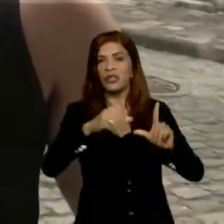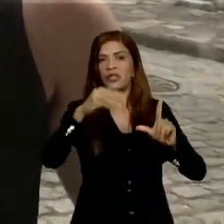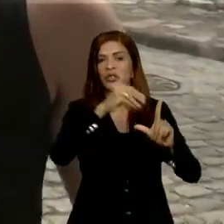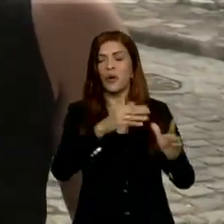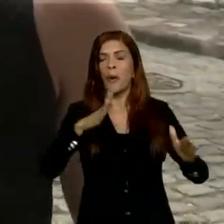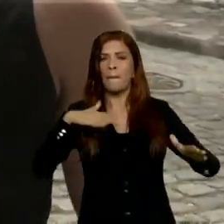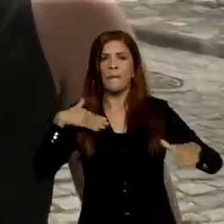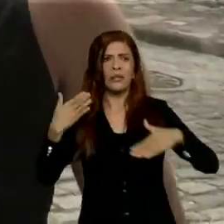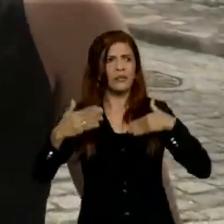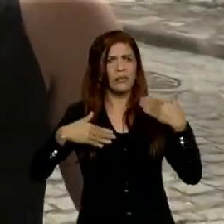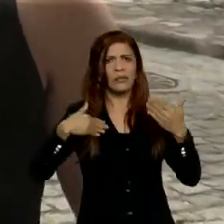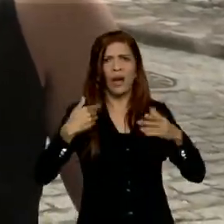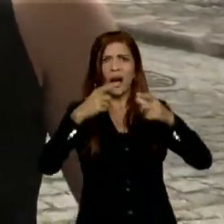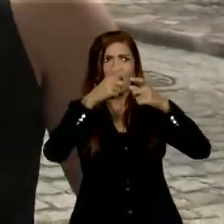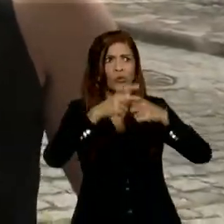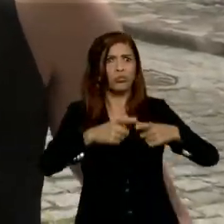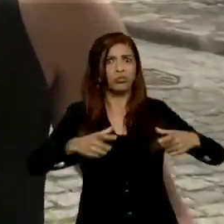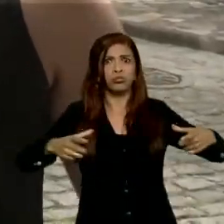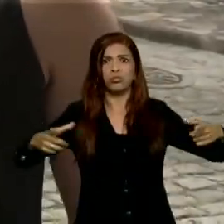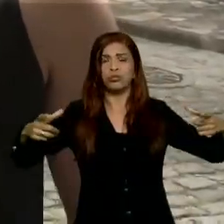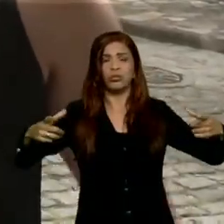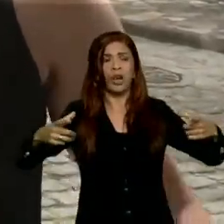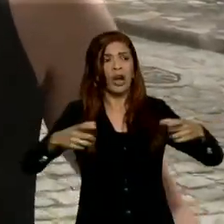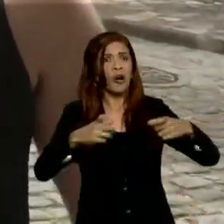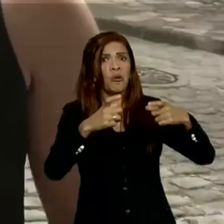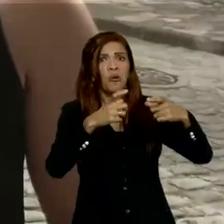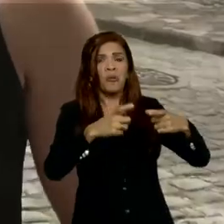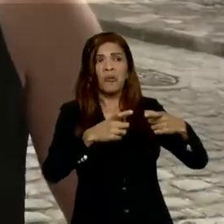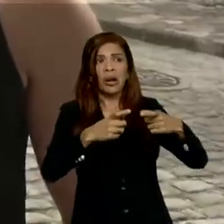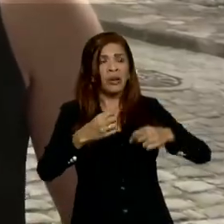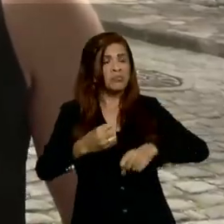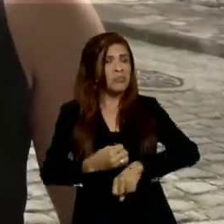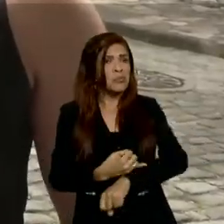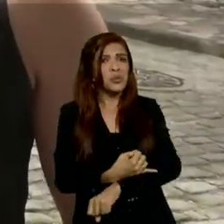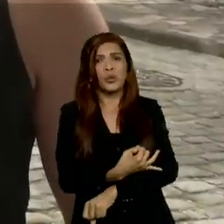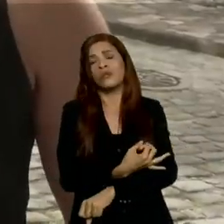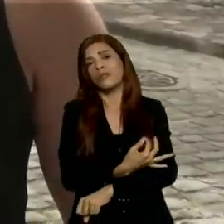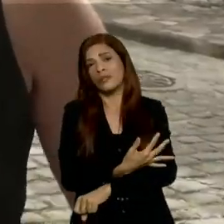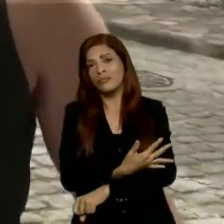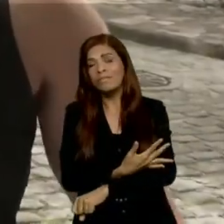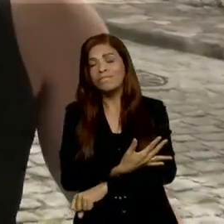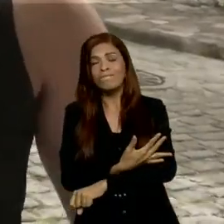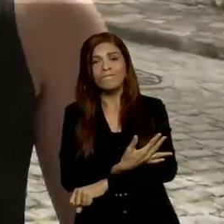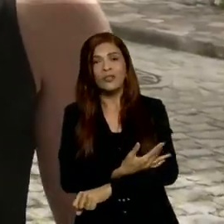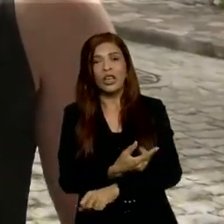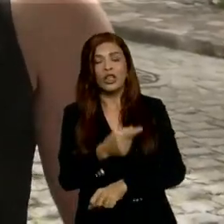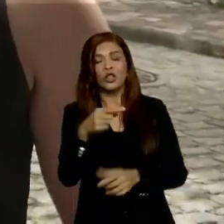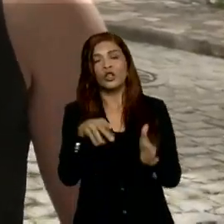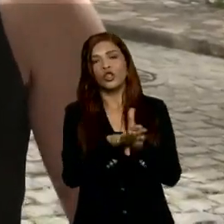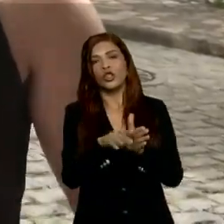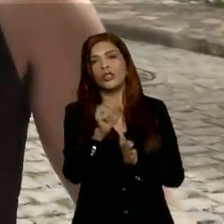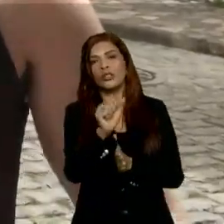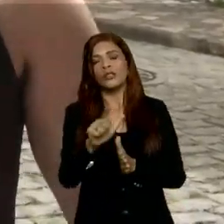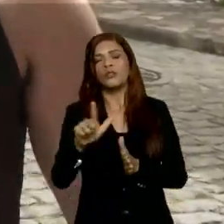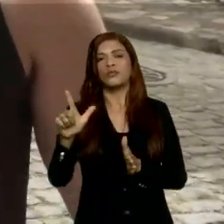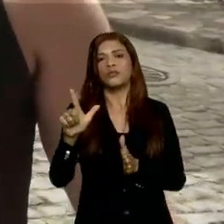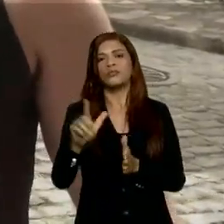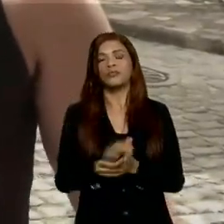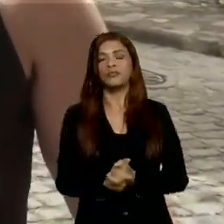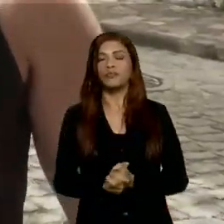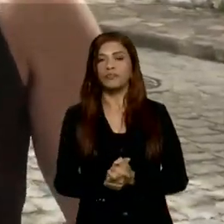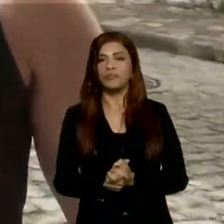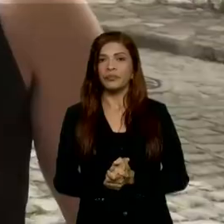uma imensidão um local que a gente fica até emocionado falar quando chega na em São Luís e quem